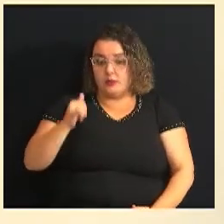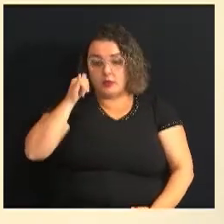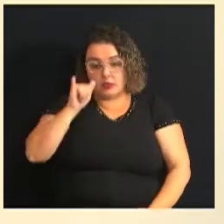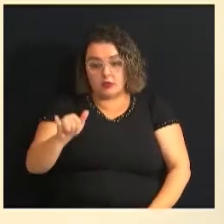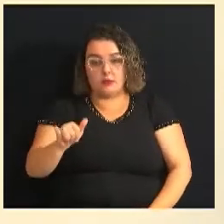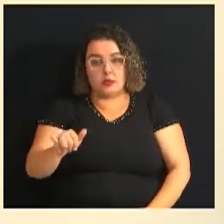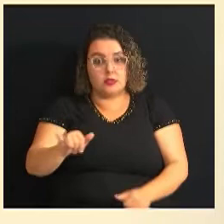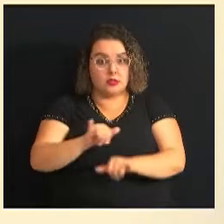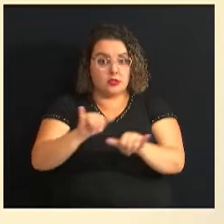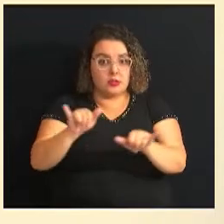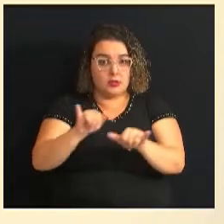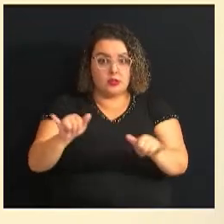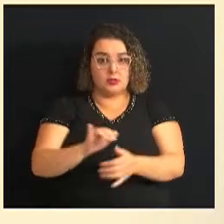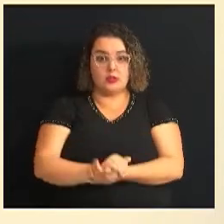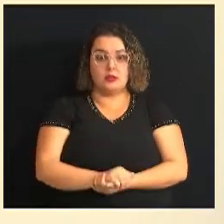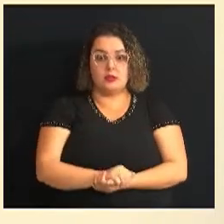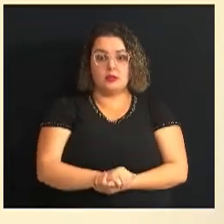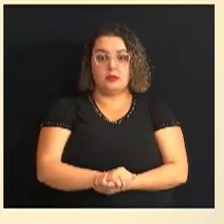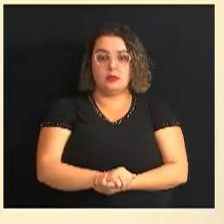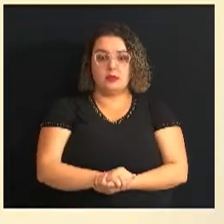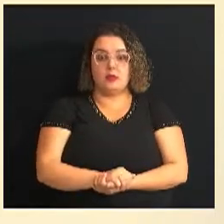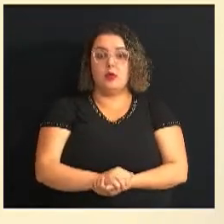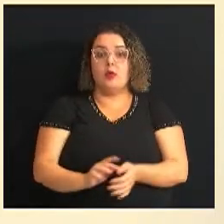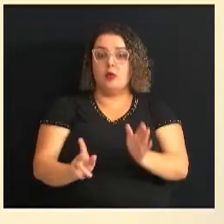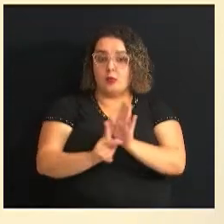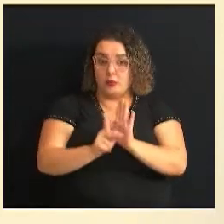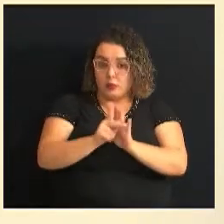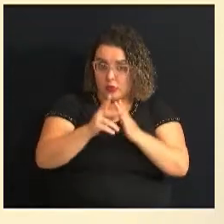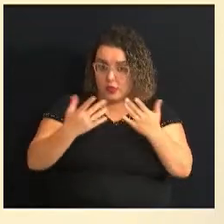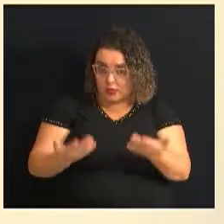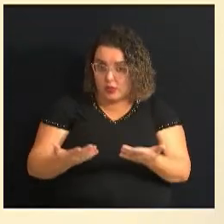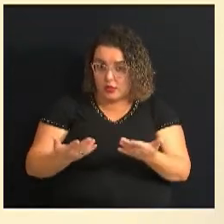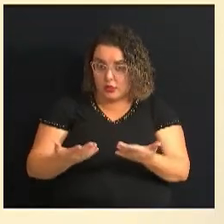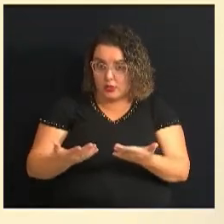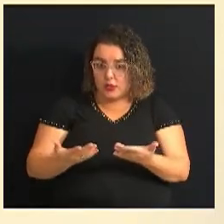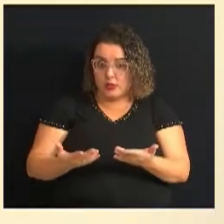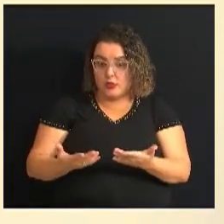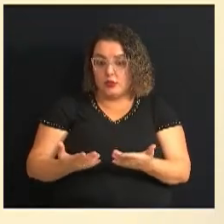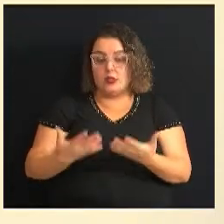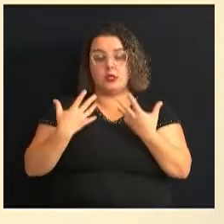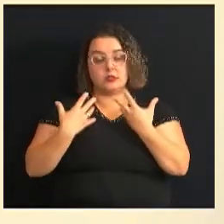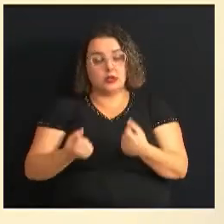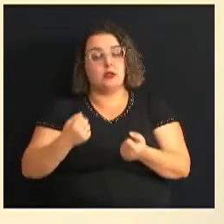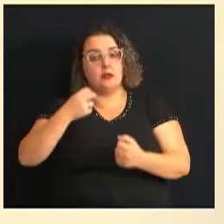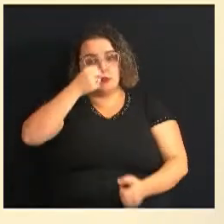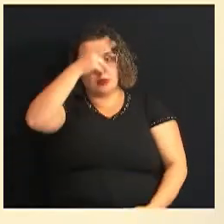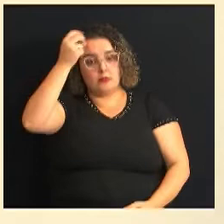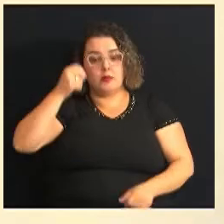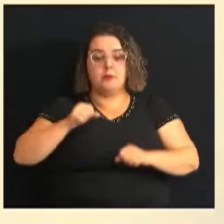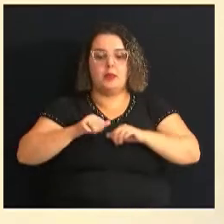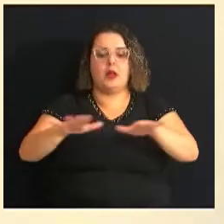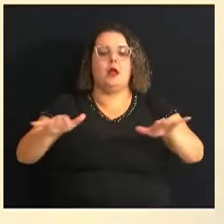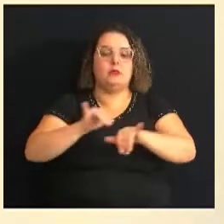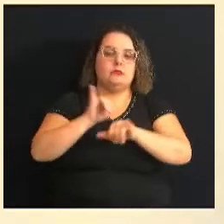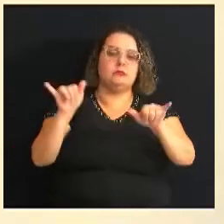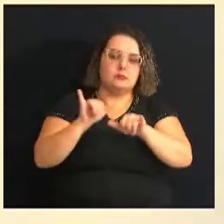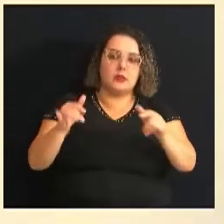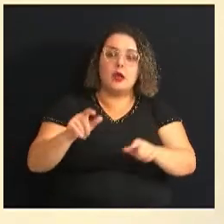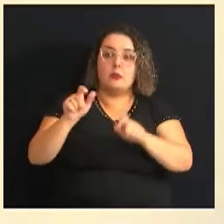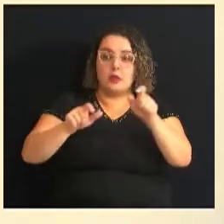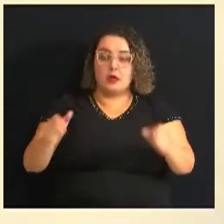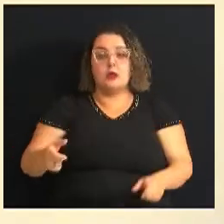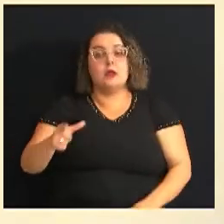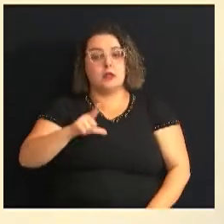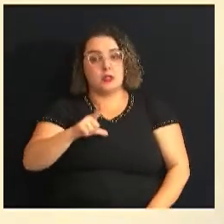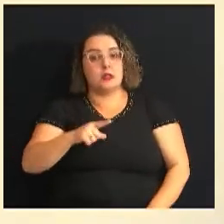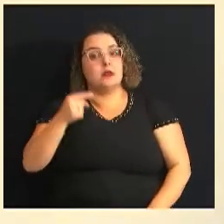Então é importante que um projeto desse, sendo sancionado pelo prefeito, que ele tenha uma ampla divulgação, para que as pessoas tenham noção